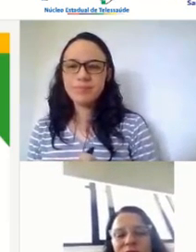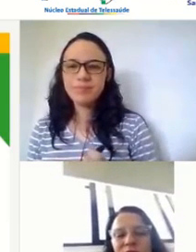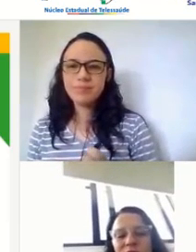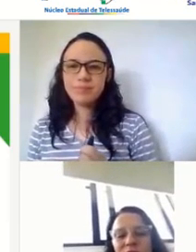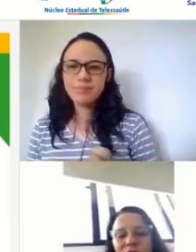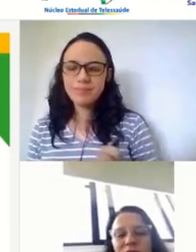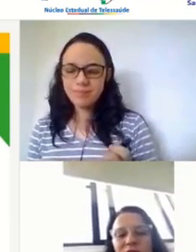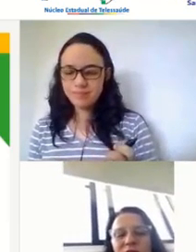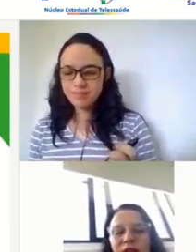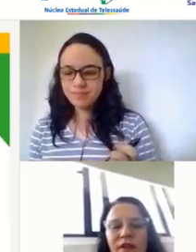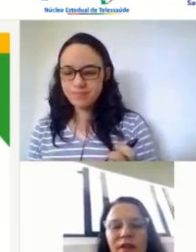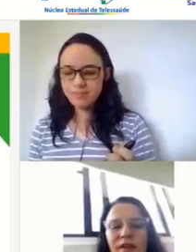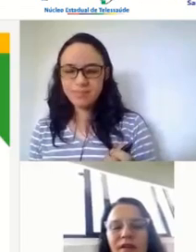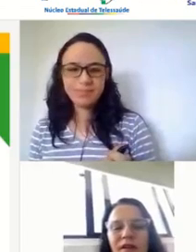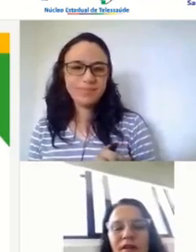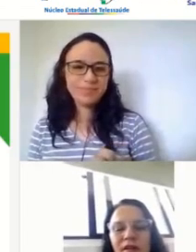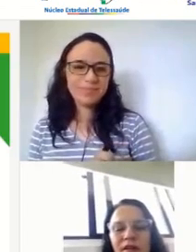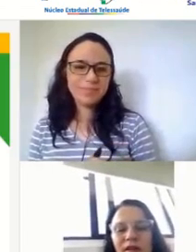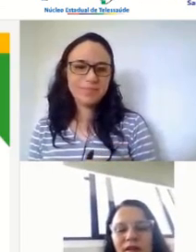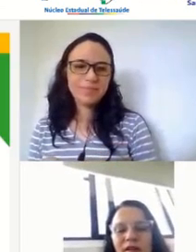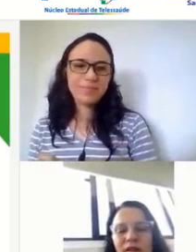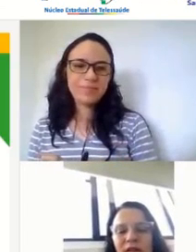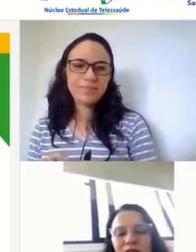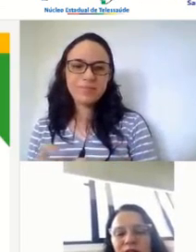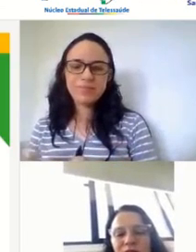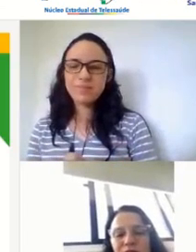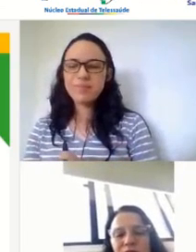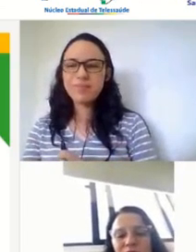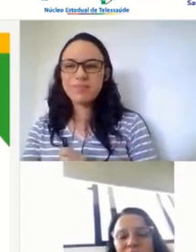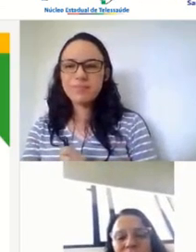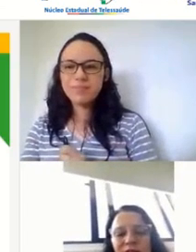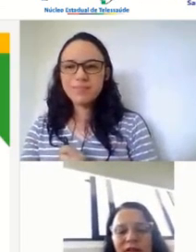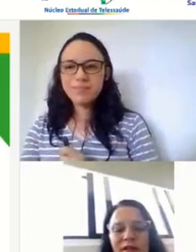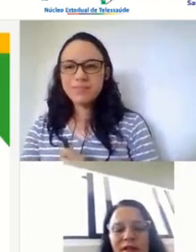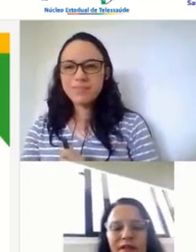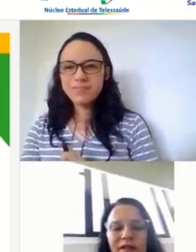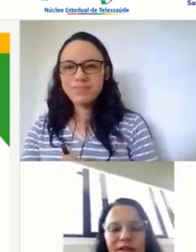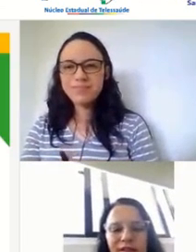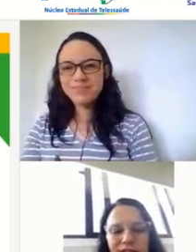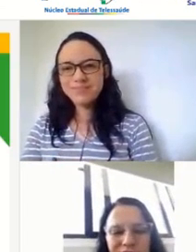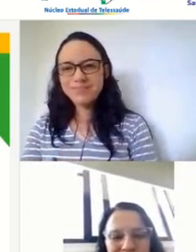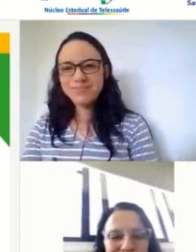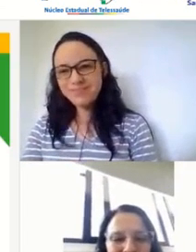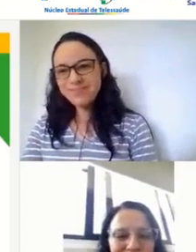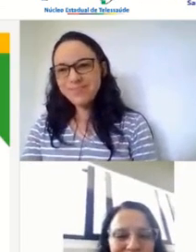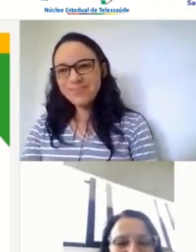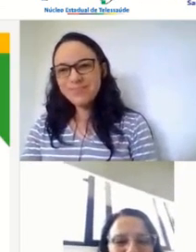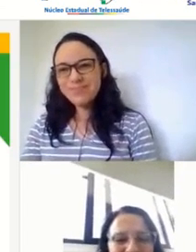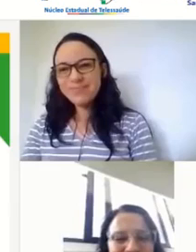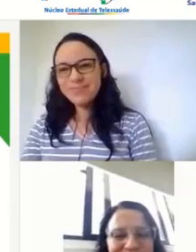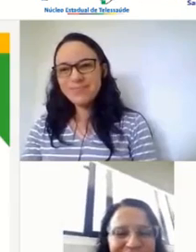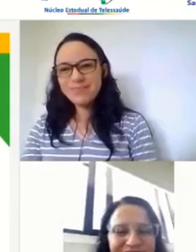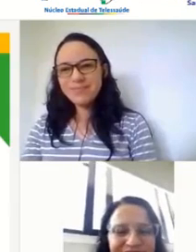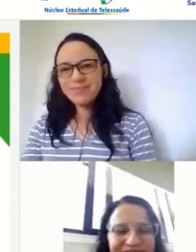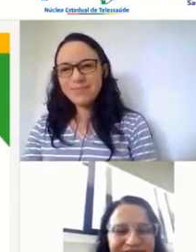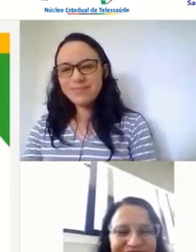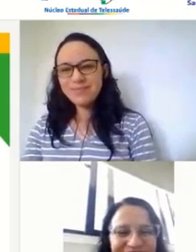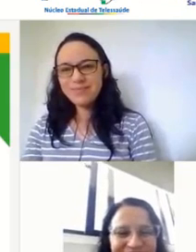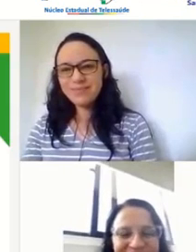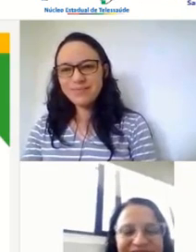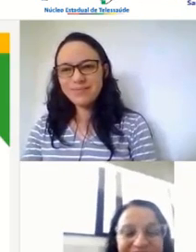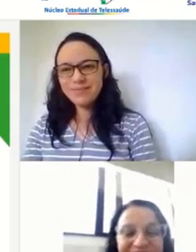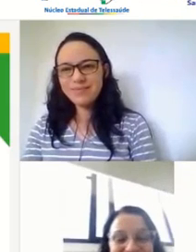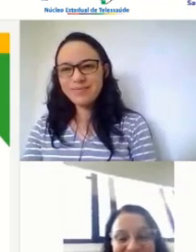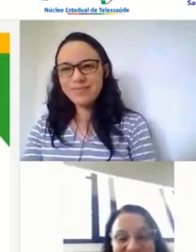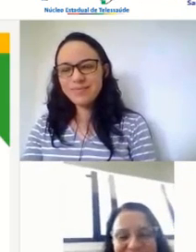magali aí ela um pouquinho como está nesse momento professora magali eu vou até abrir